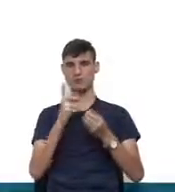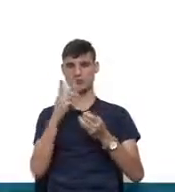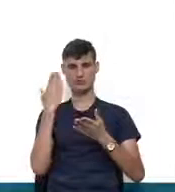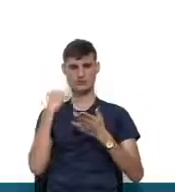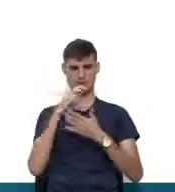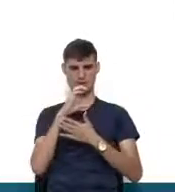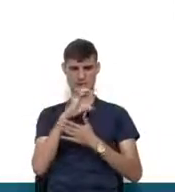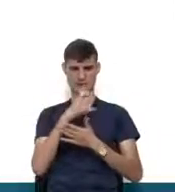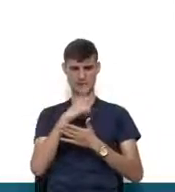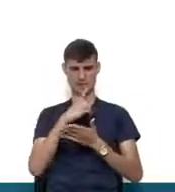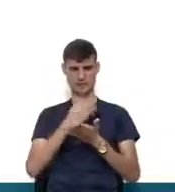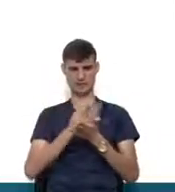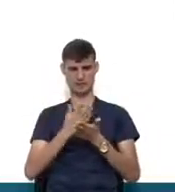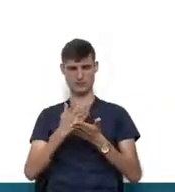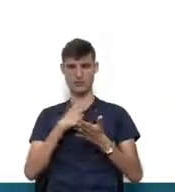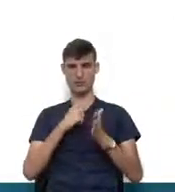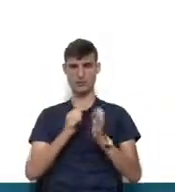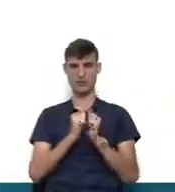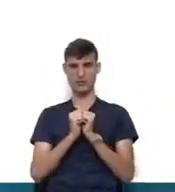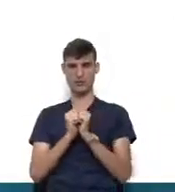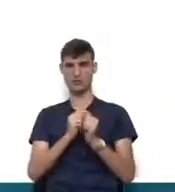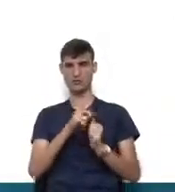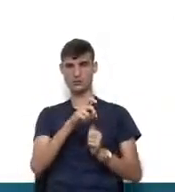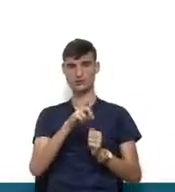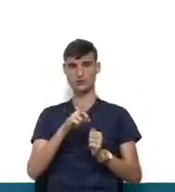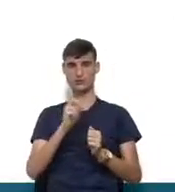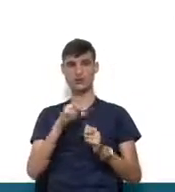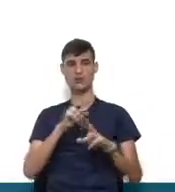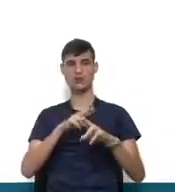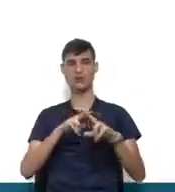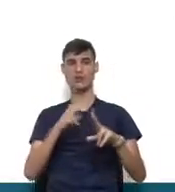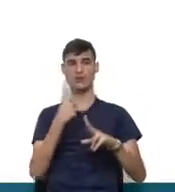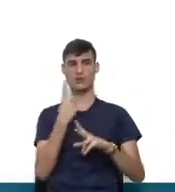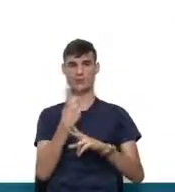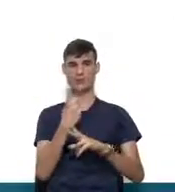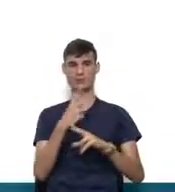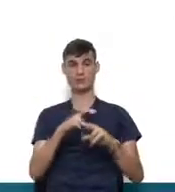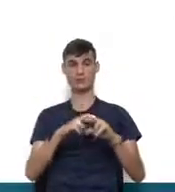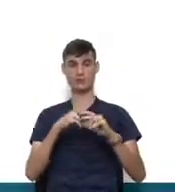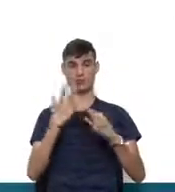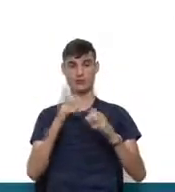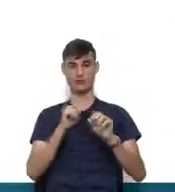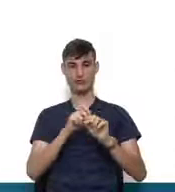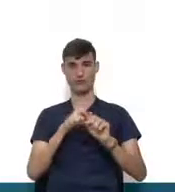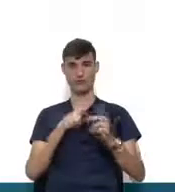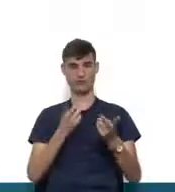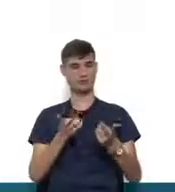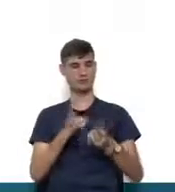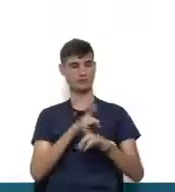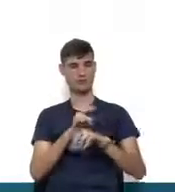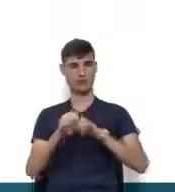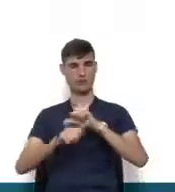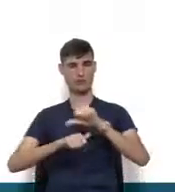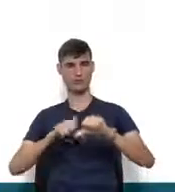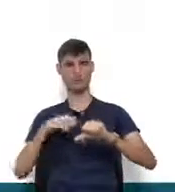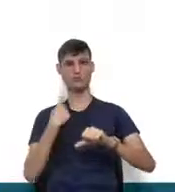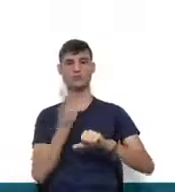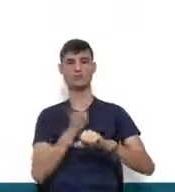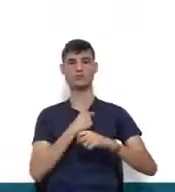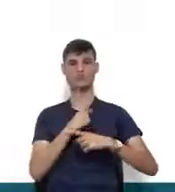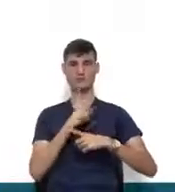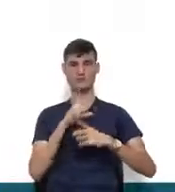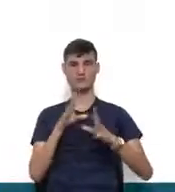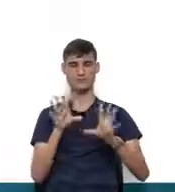c, aquela constante que estava acompanhando o meu x, vai ser igual a 1. Então, quando eu faço essa substituição, eu vou ter